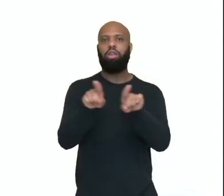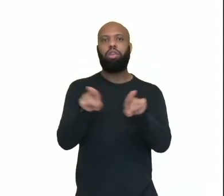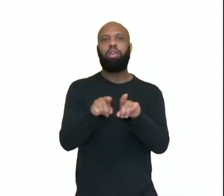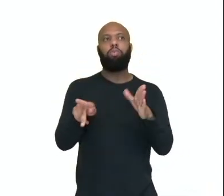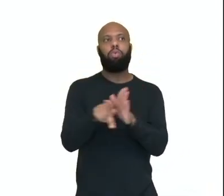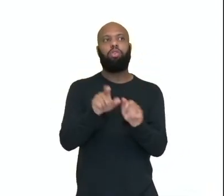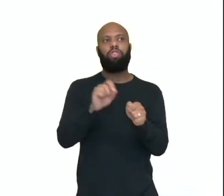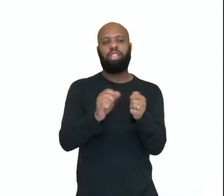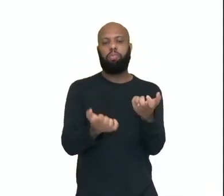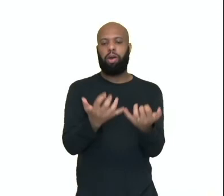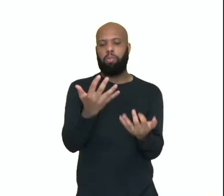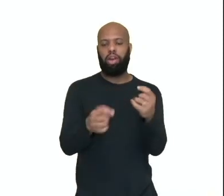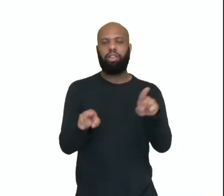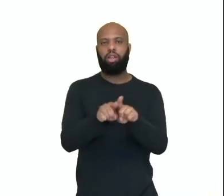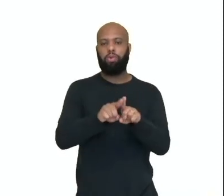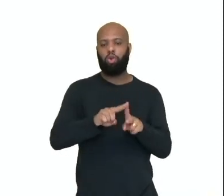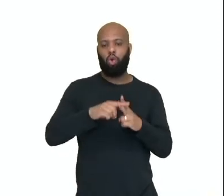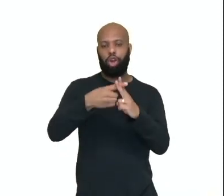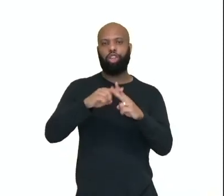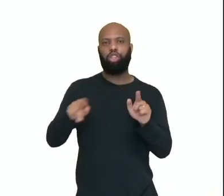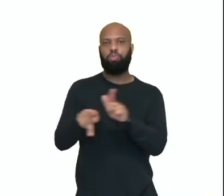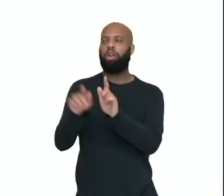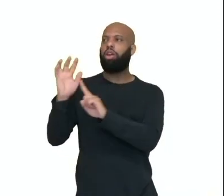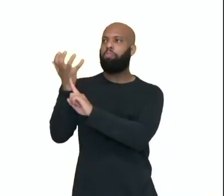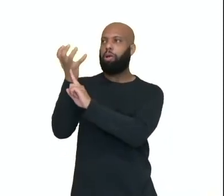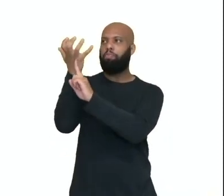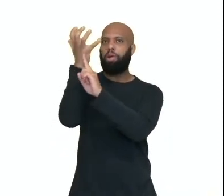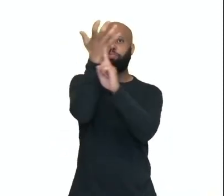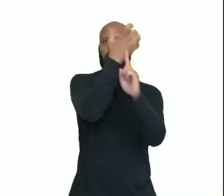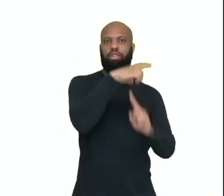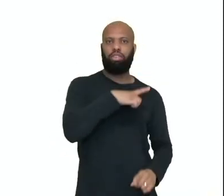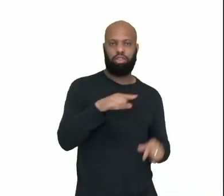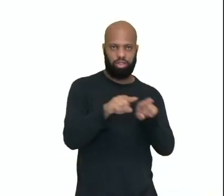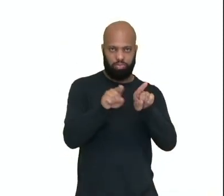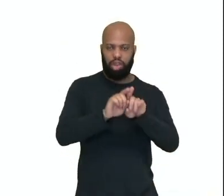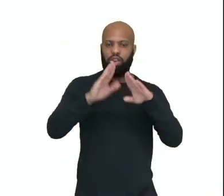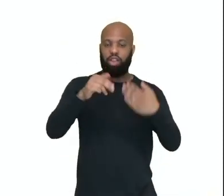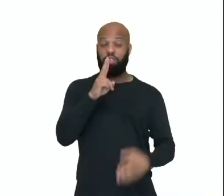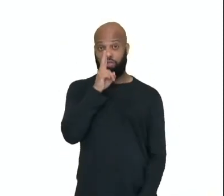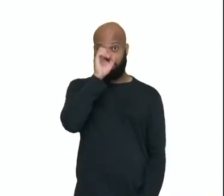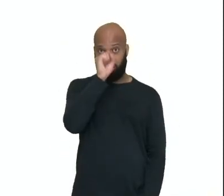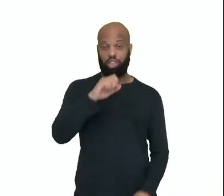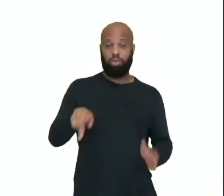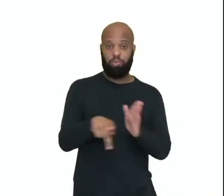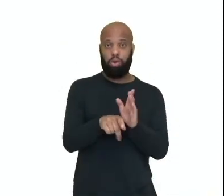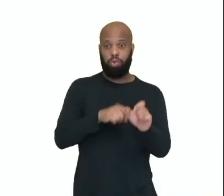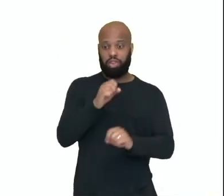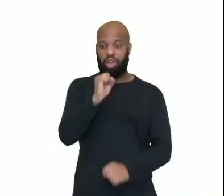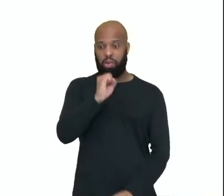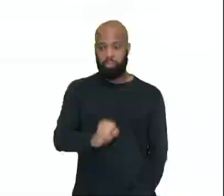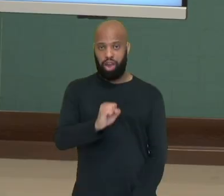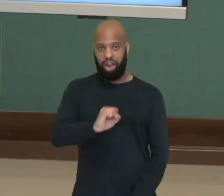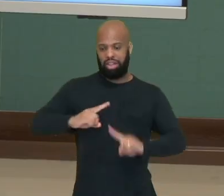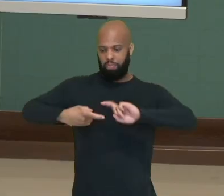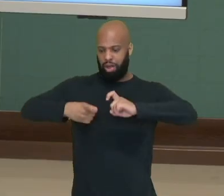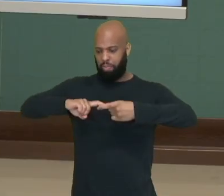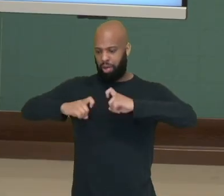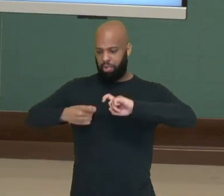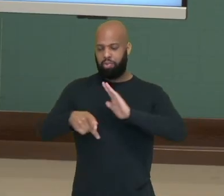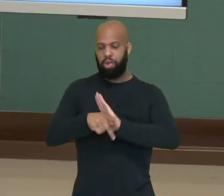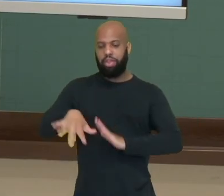para o ajuste e correção de órbitas de satélites artificiais. É um forte agente esterilizante para equipamentos de laboratório.